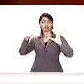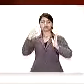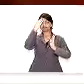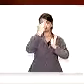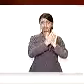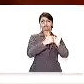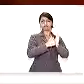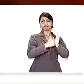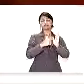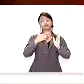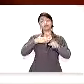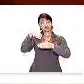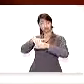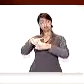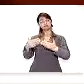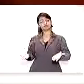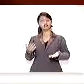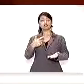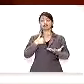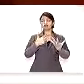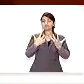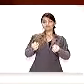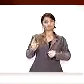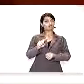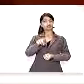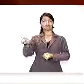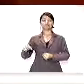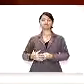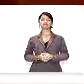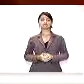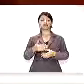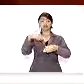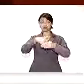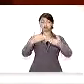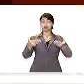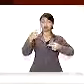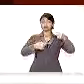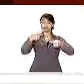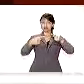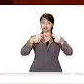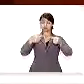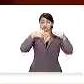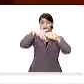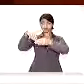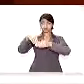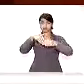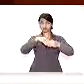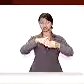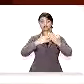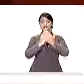embargado voto assim pela rejeição dos embargos voto que está em discussão em vota